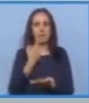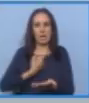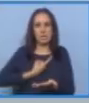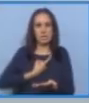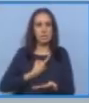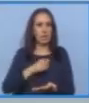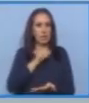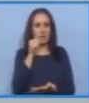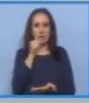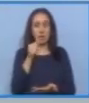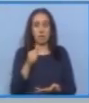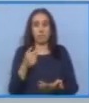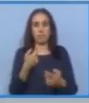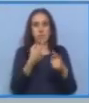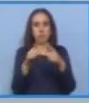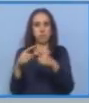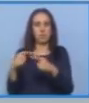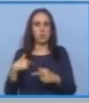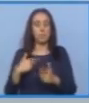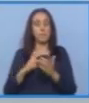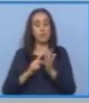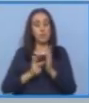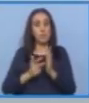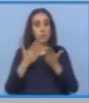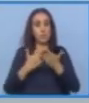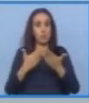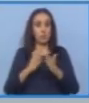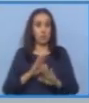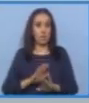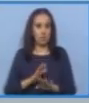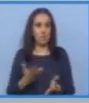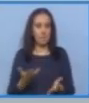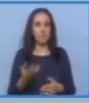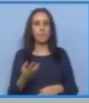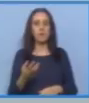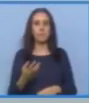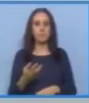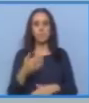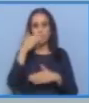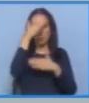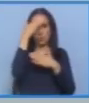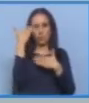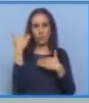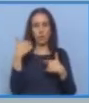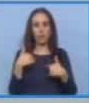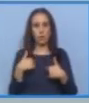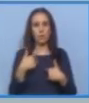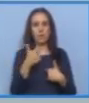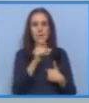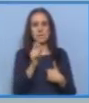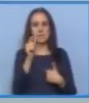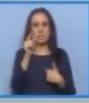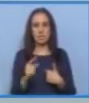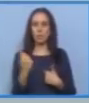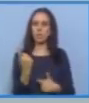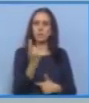presente. Havia tantas coisas diferentes. Eu estava a estudar engenharia. No verão fui a TZ e